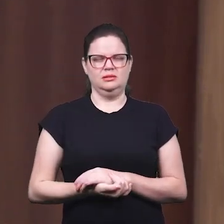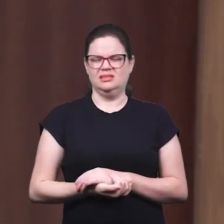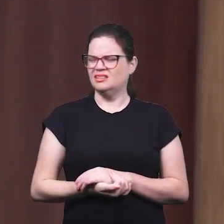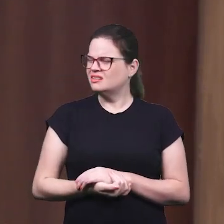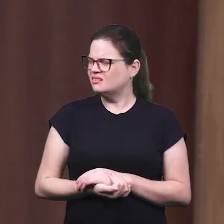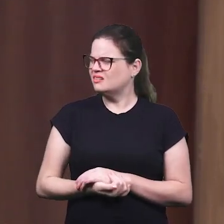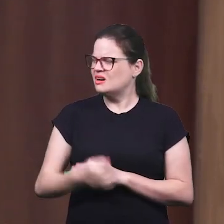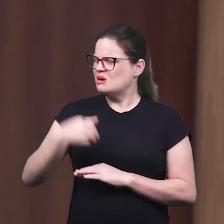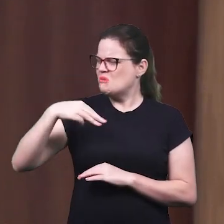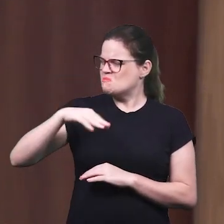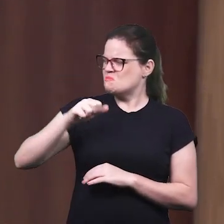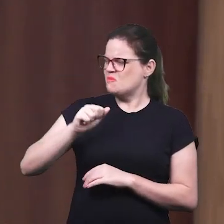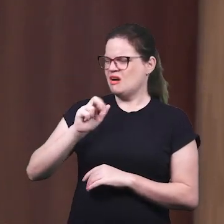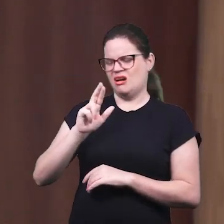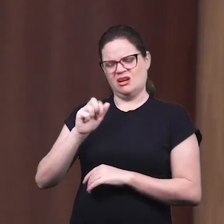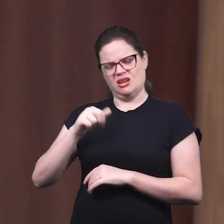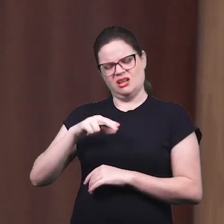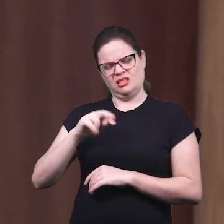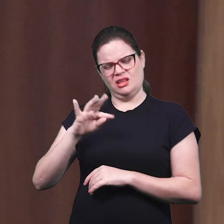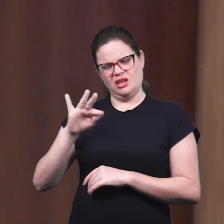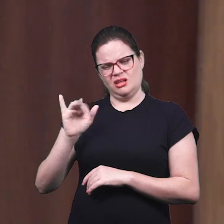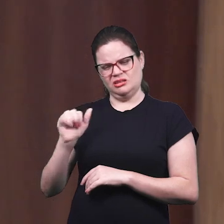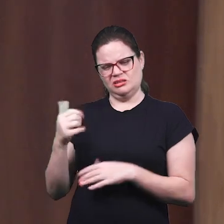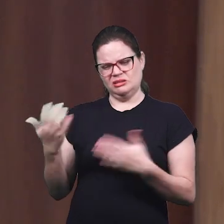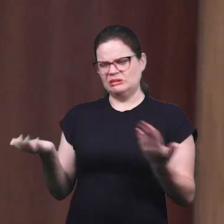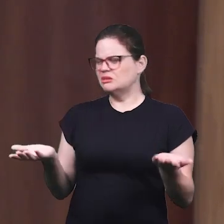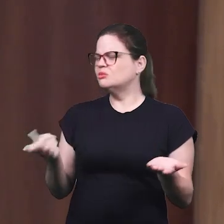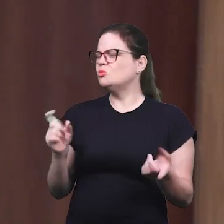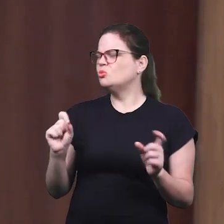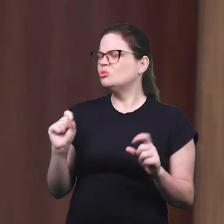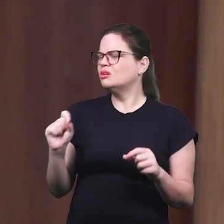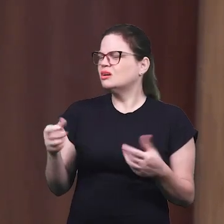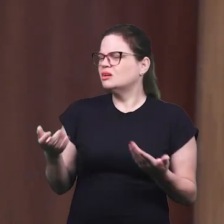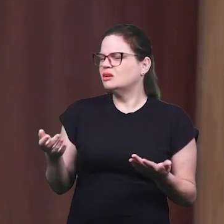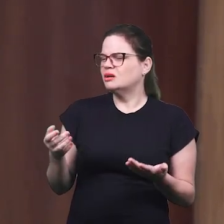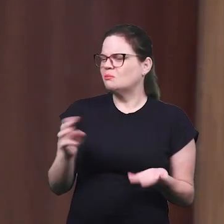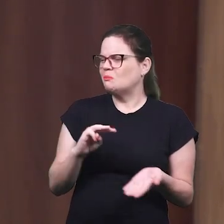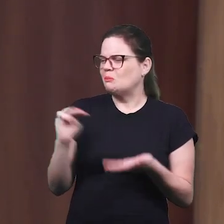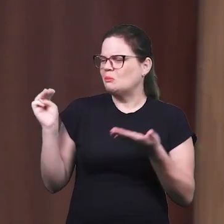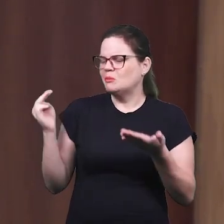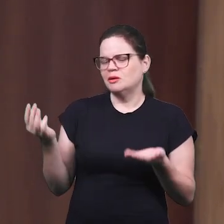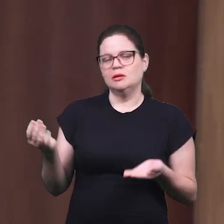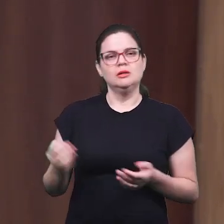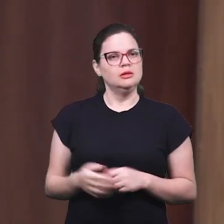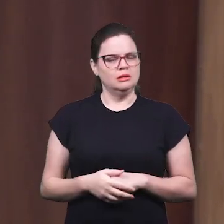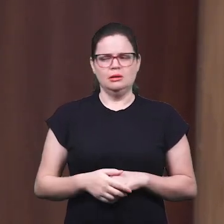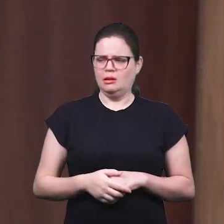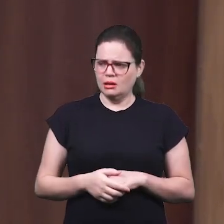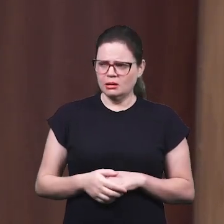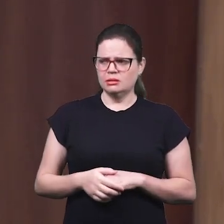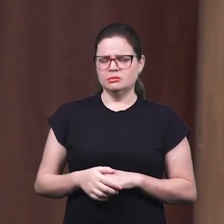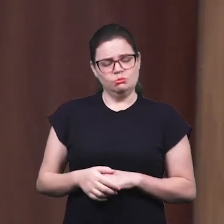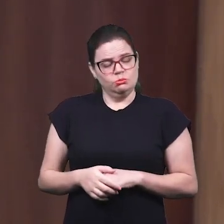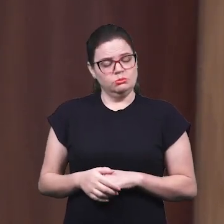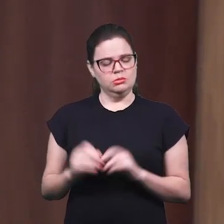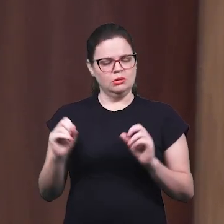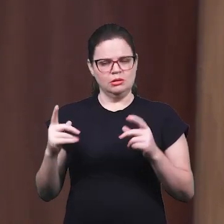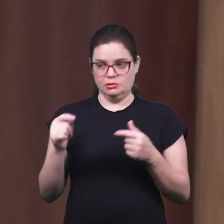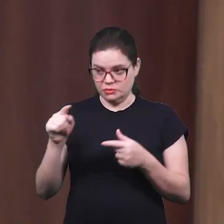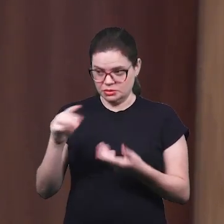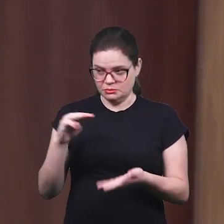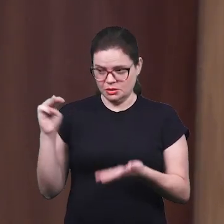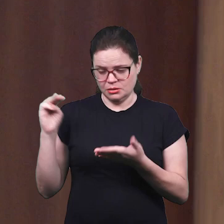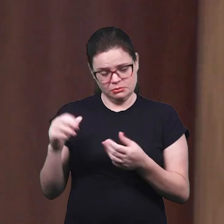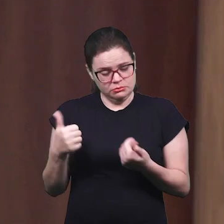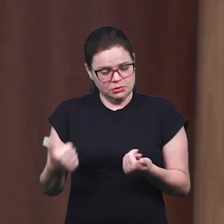digo, maranata? Isso tem uns mais de 30 anos. Eu nem sabia direito o que era maranata. Aí eu digo, meu filho, tudo bem, é